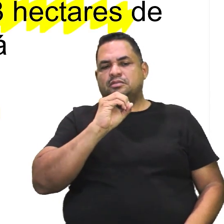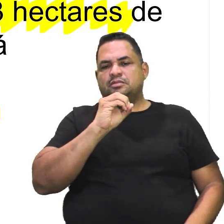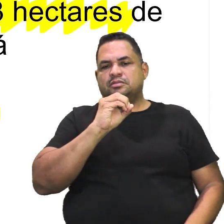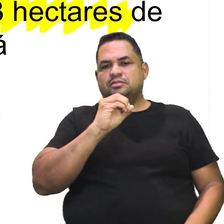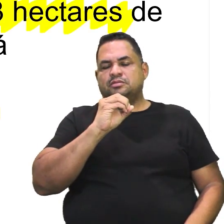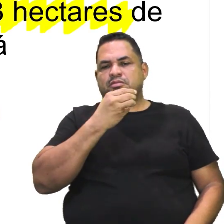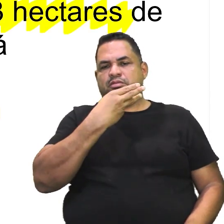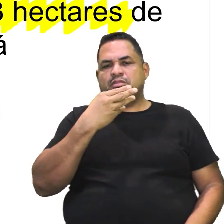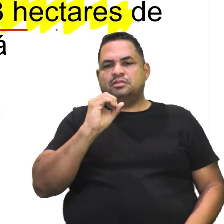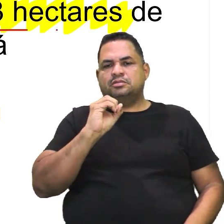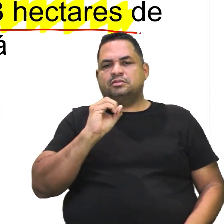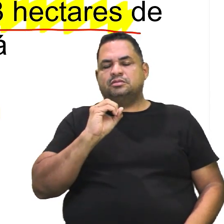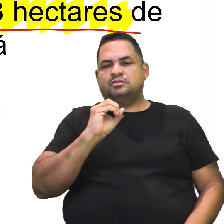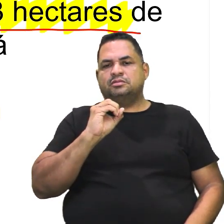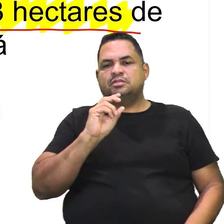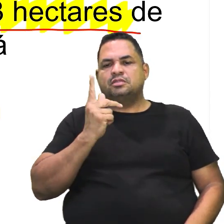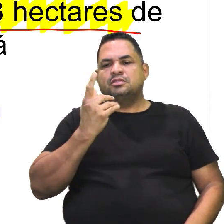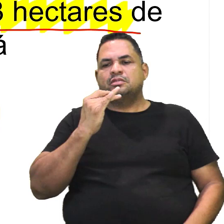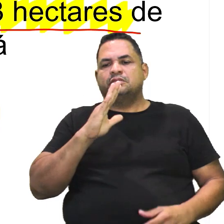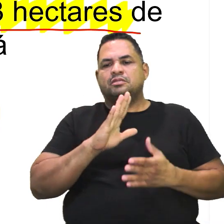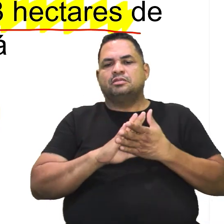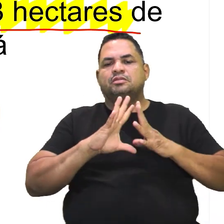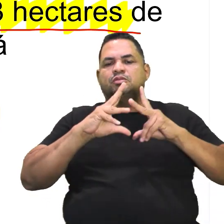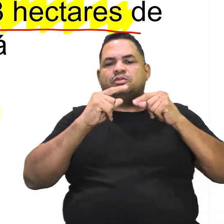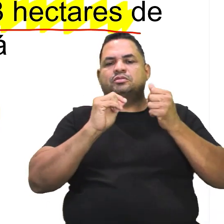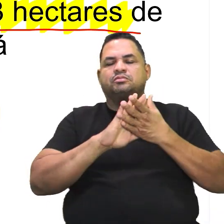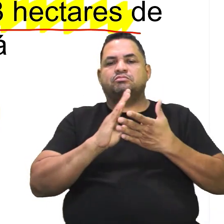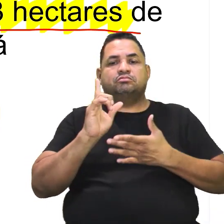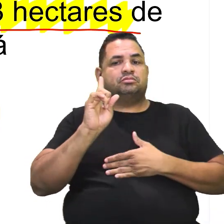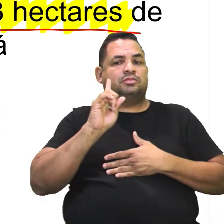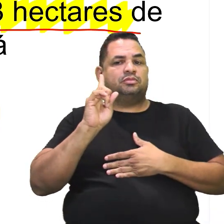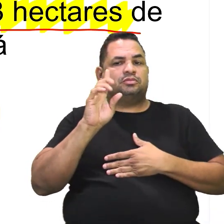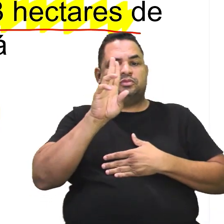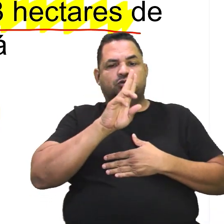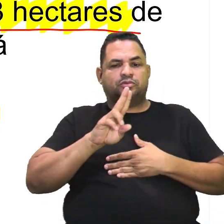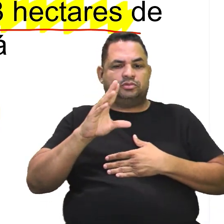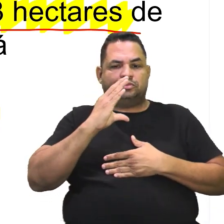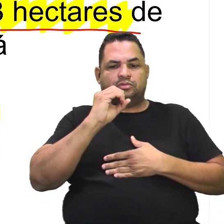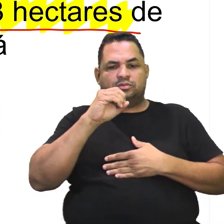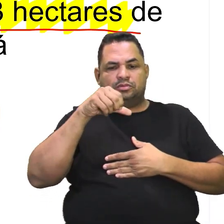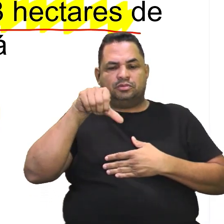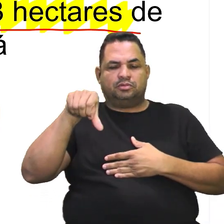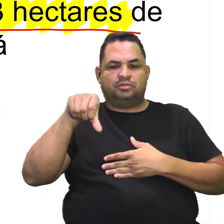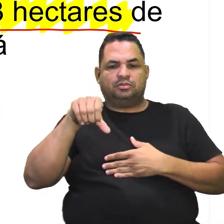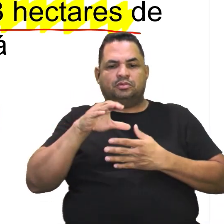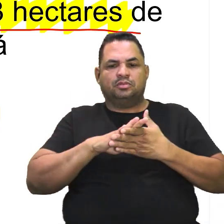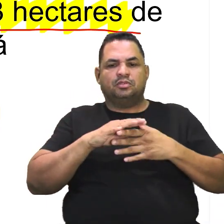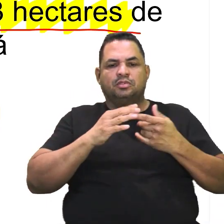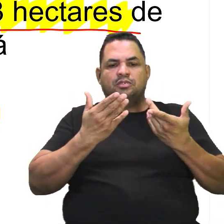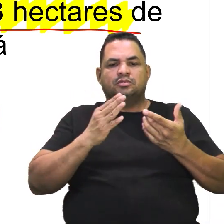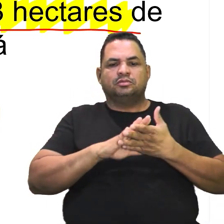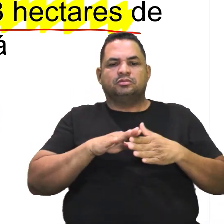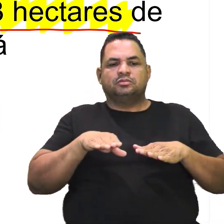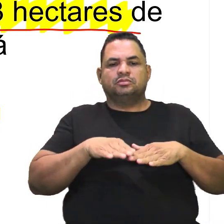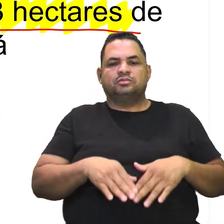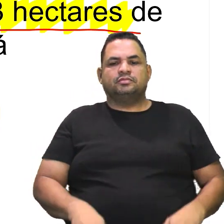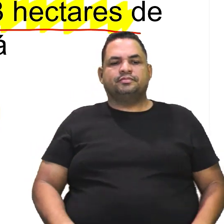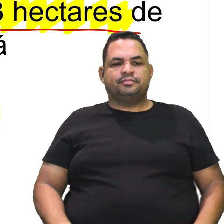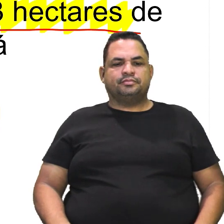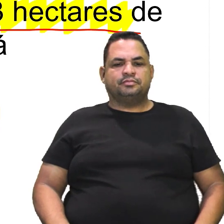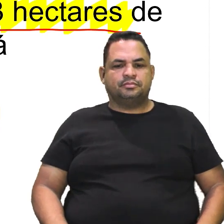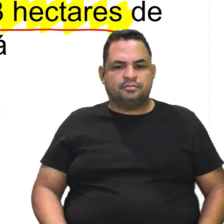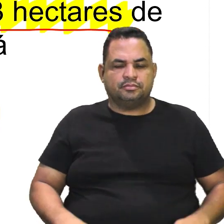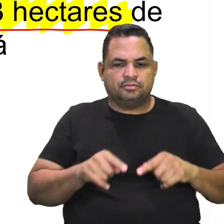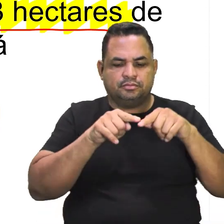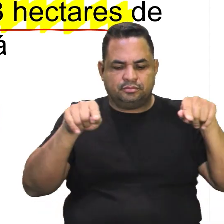tenho 3 hectares no total, mas 0,9 não vai ser usado para terra. Vai ser só para ruas, lotes, né? Uhum. Ruas e calçadas, né? Então